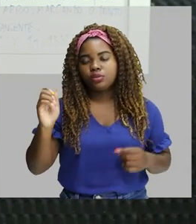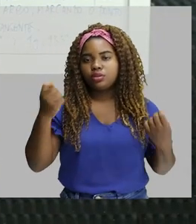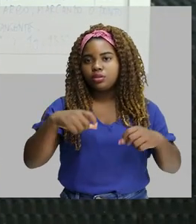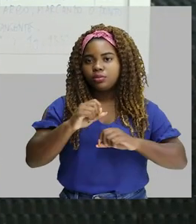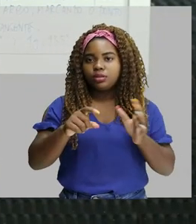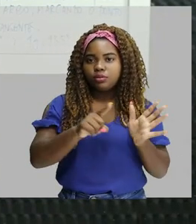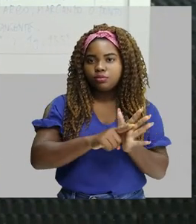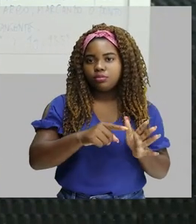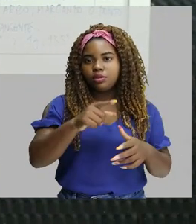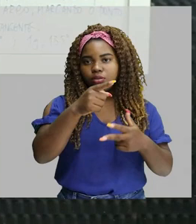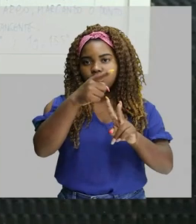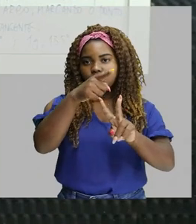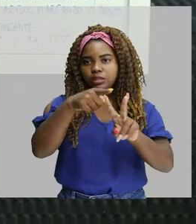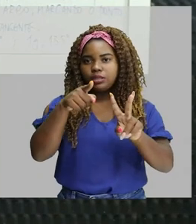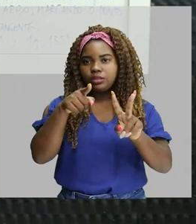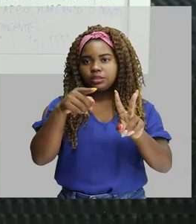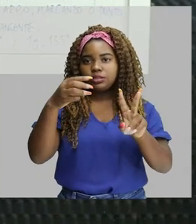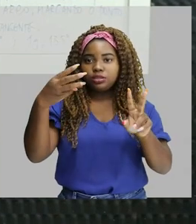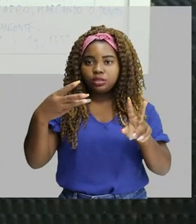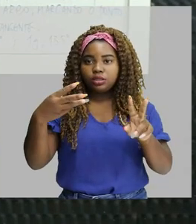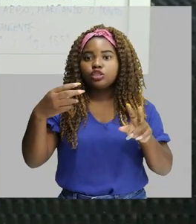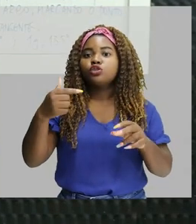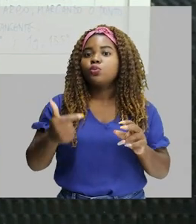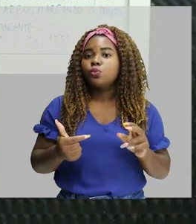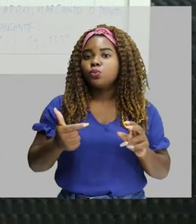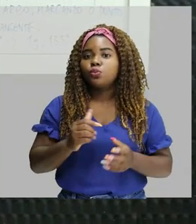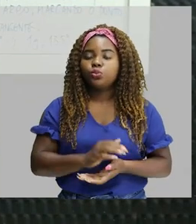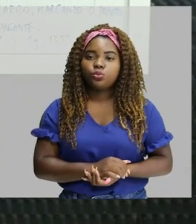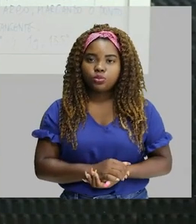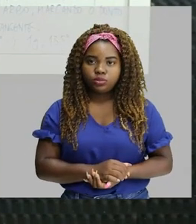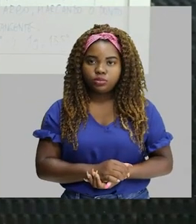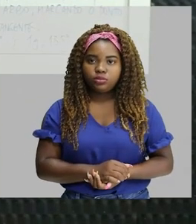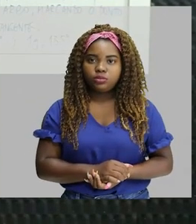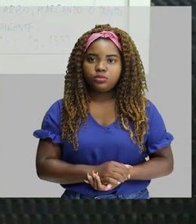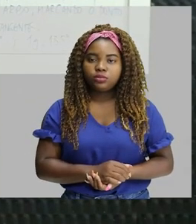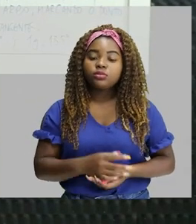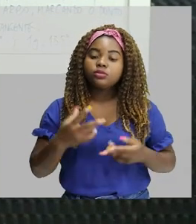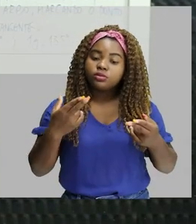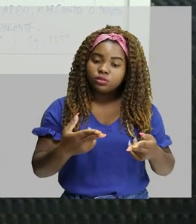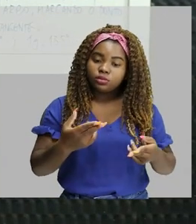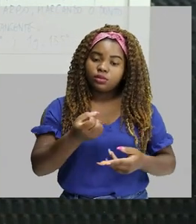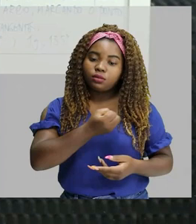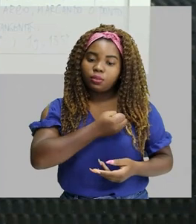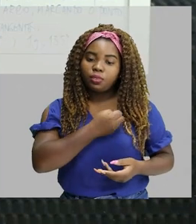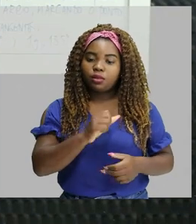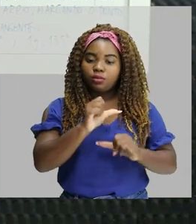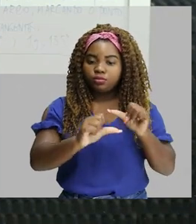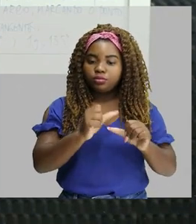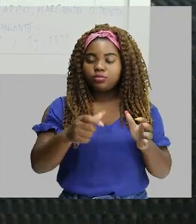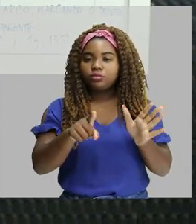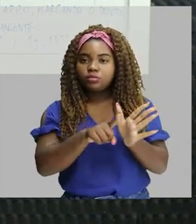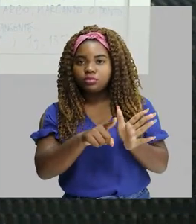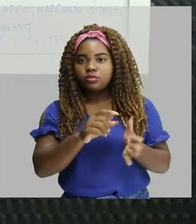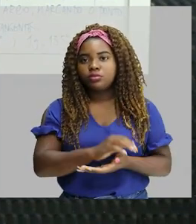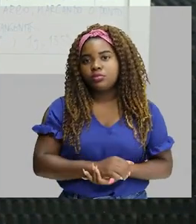ser - √3 so 2 ele tem o mesmo valor absoluto certo só muda o sinal